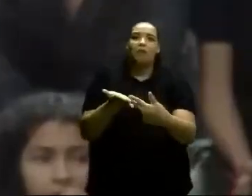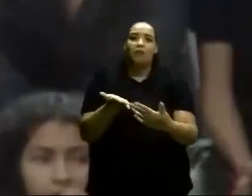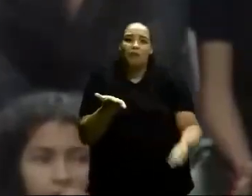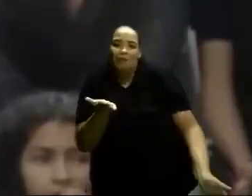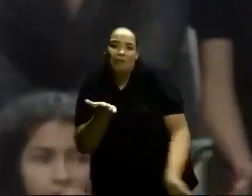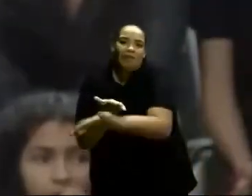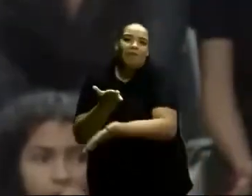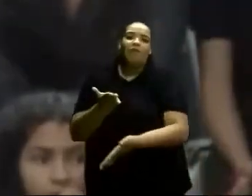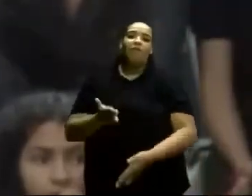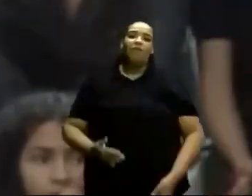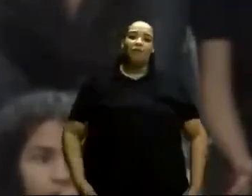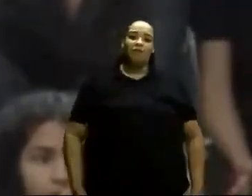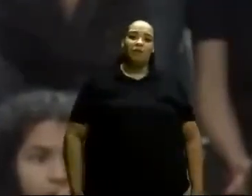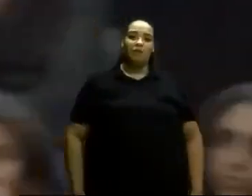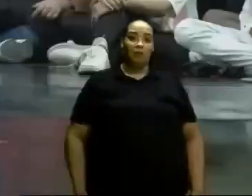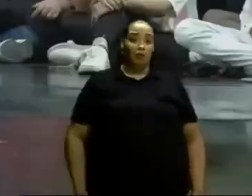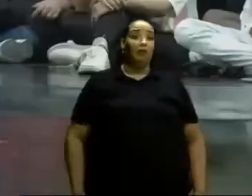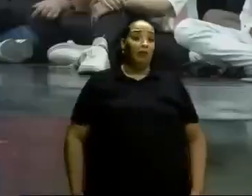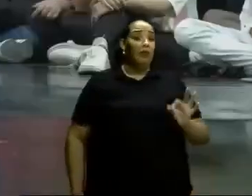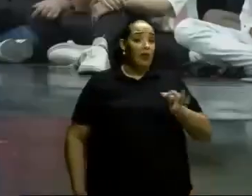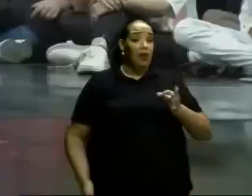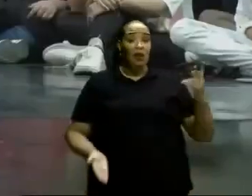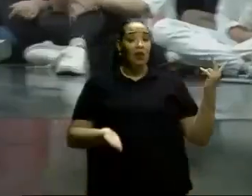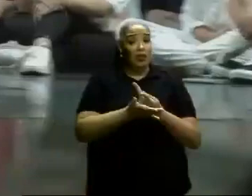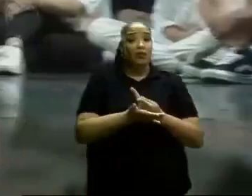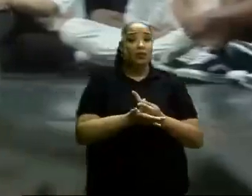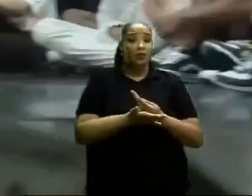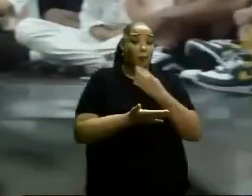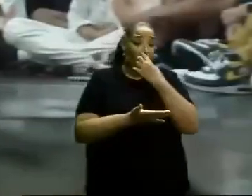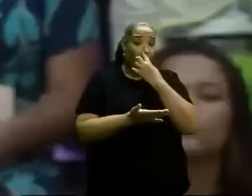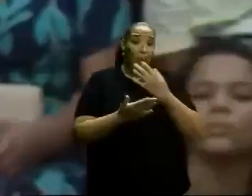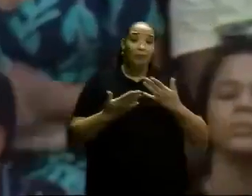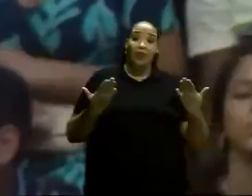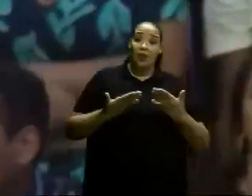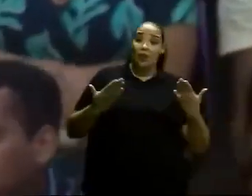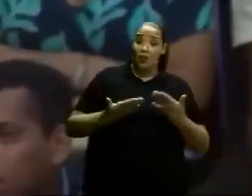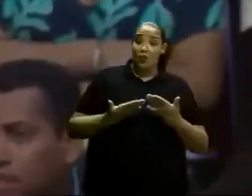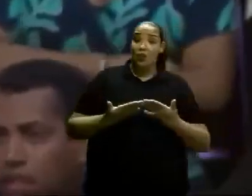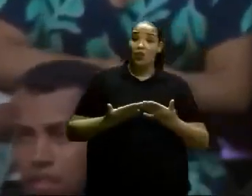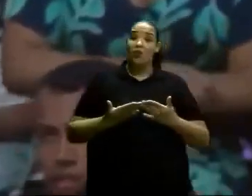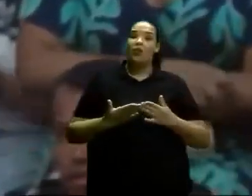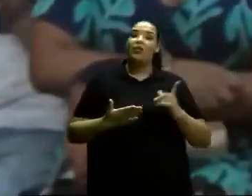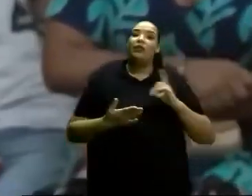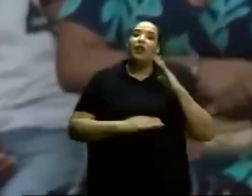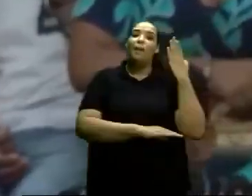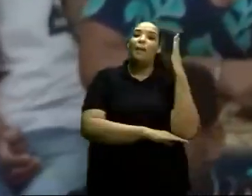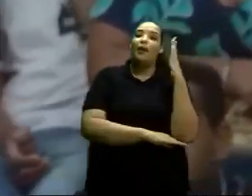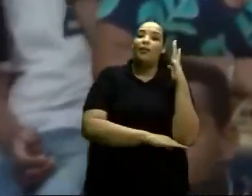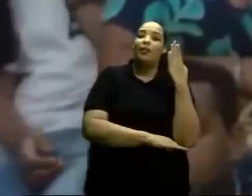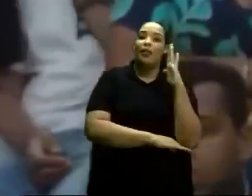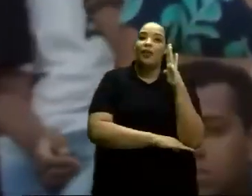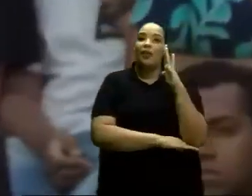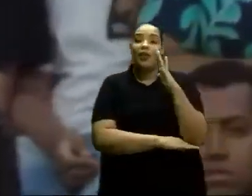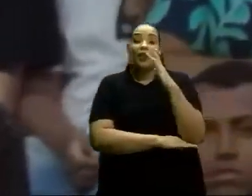vala. É assim que é. Aí agora vem eles com um pedaço de madeira para,